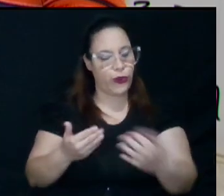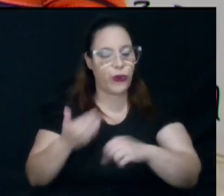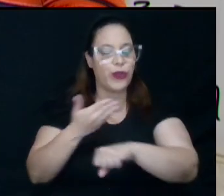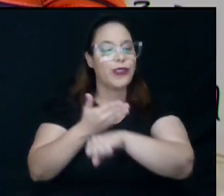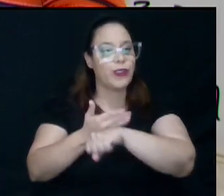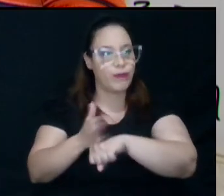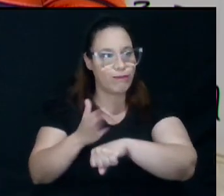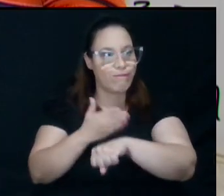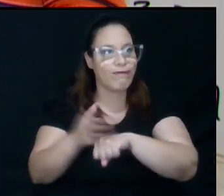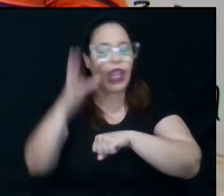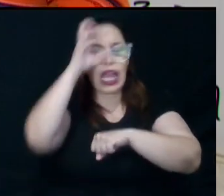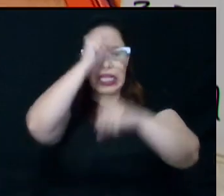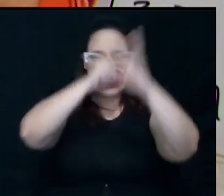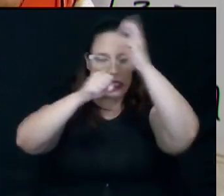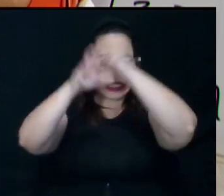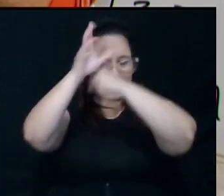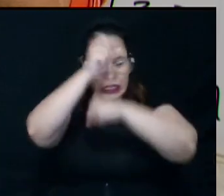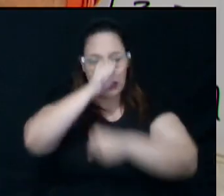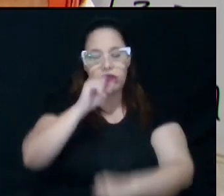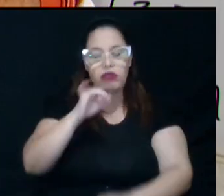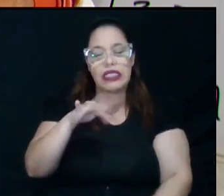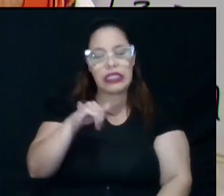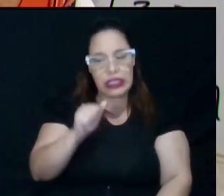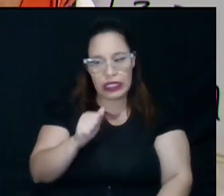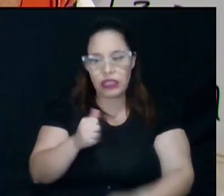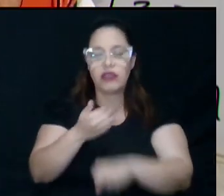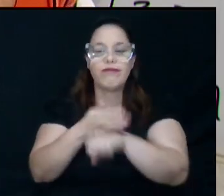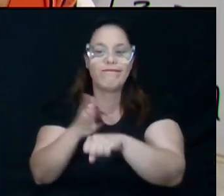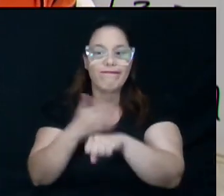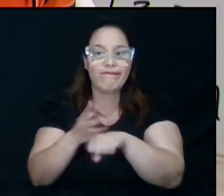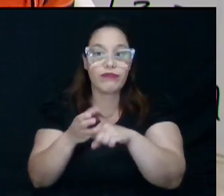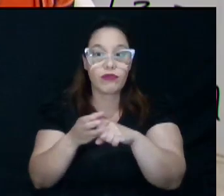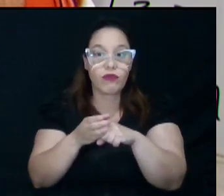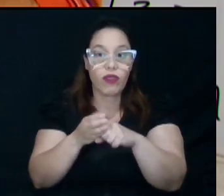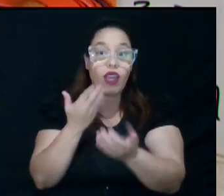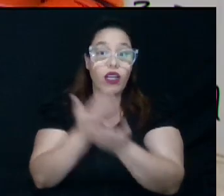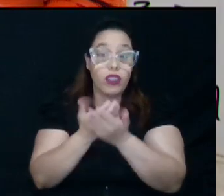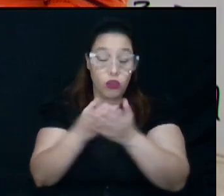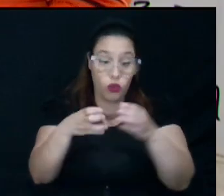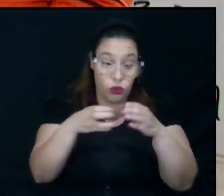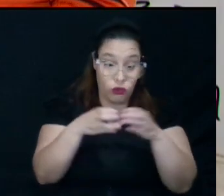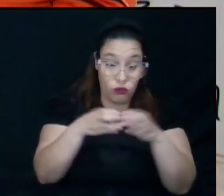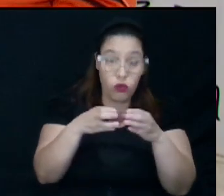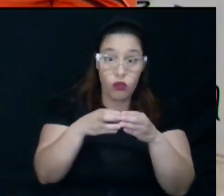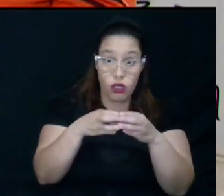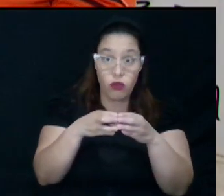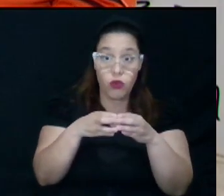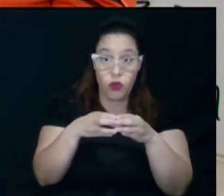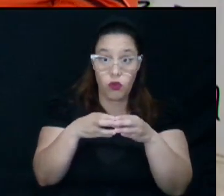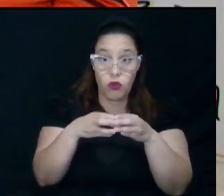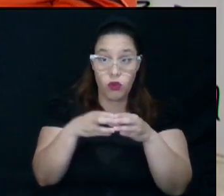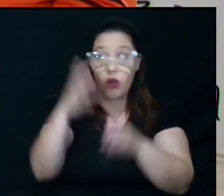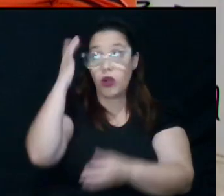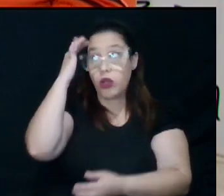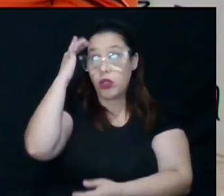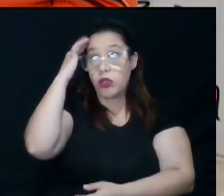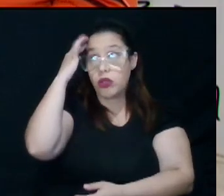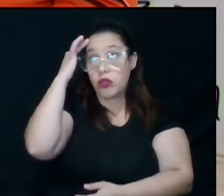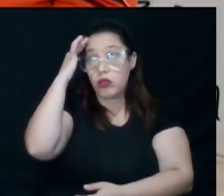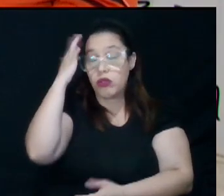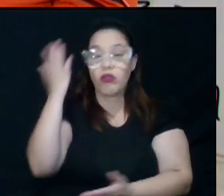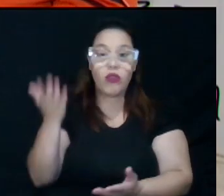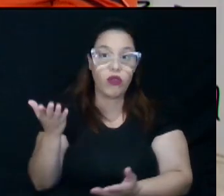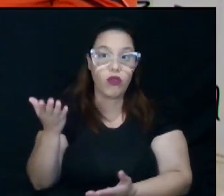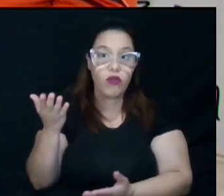é essencialmente treino. E estudar em grupo, por exemplo, é uma forma criativa de estudar? Com certeza, criativa